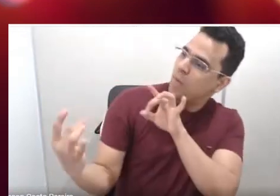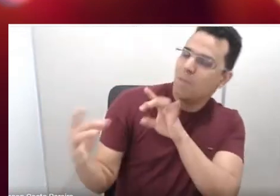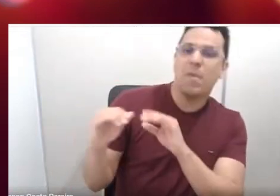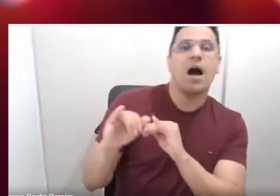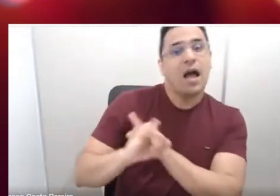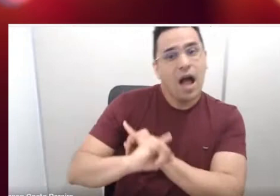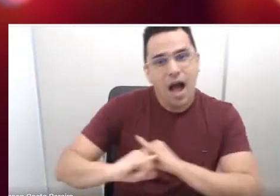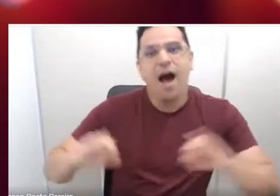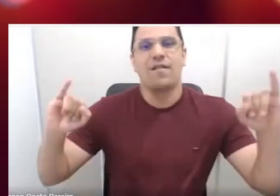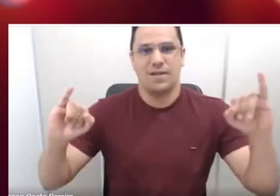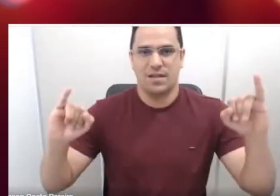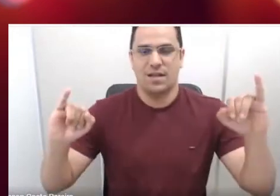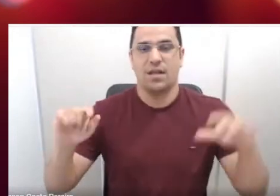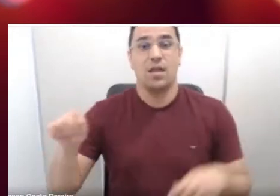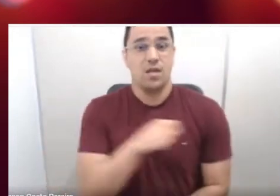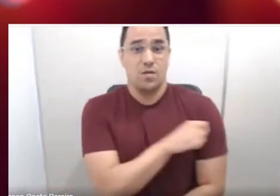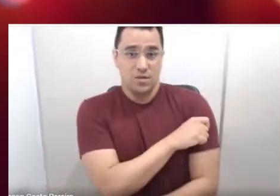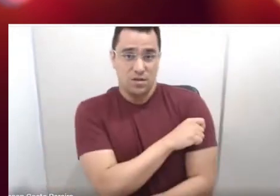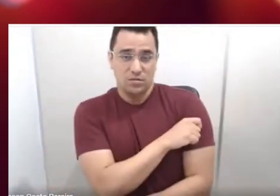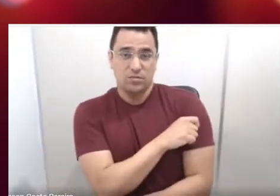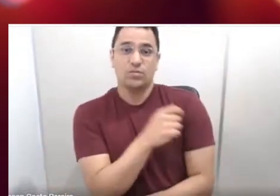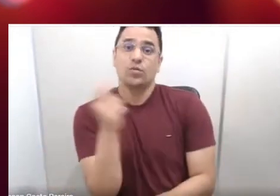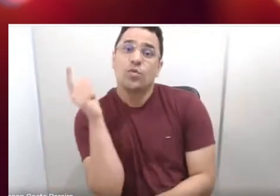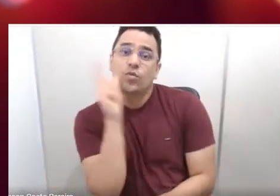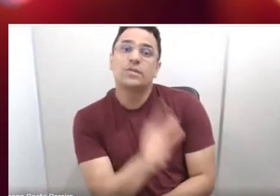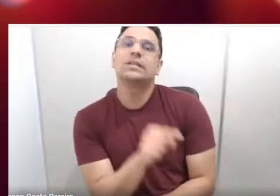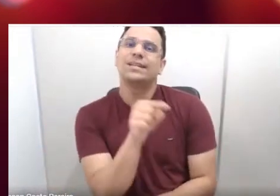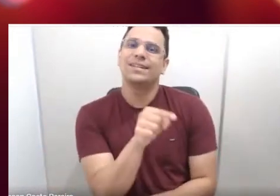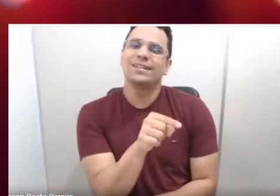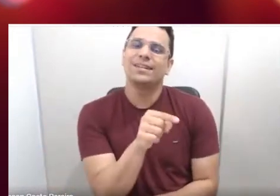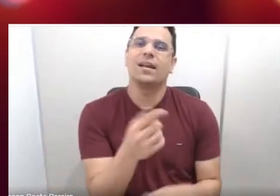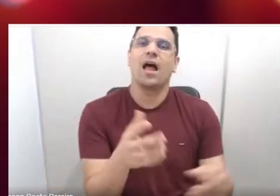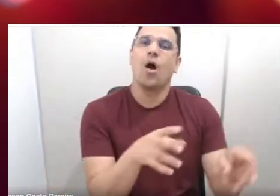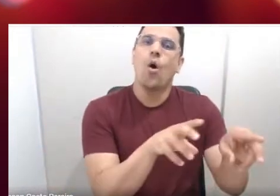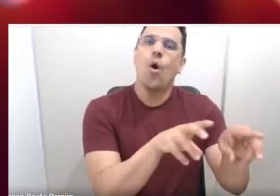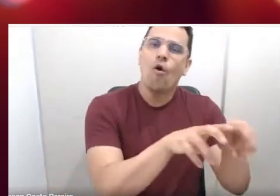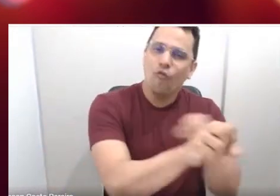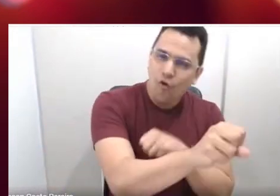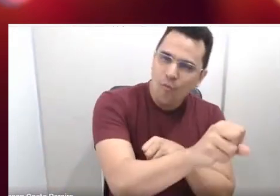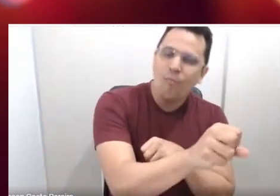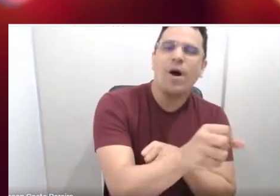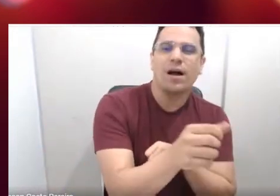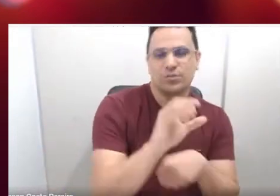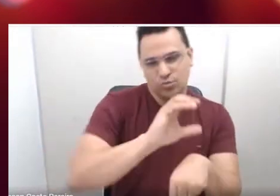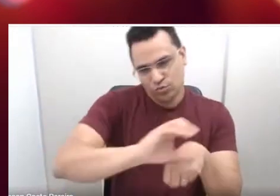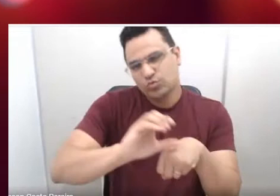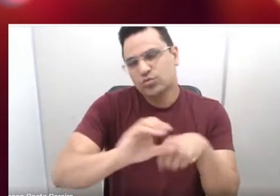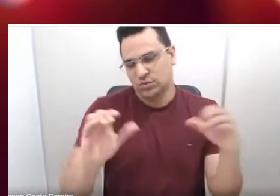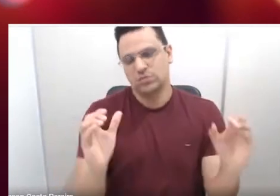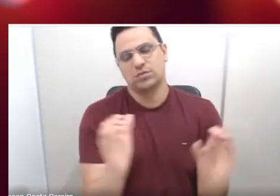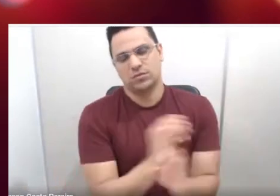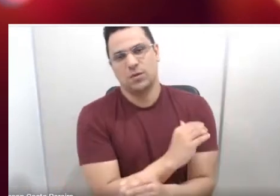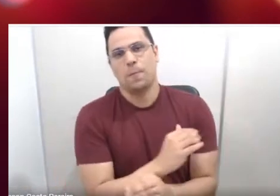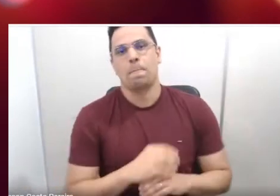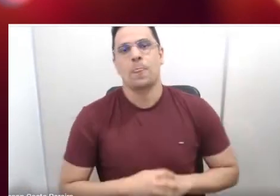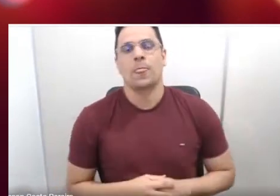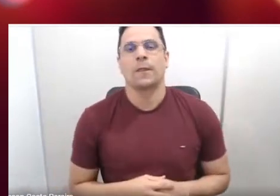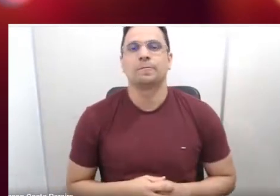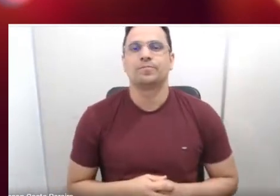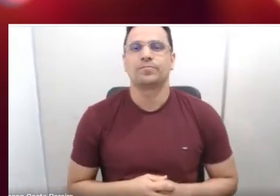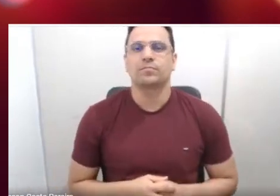muitos estudantes conseguissem concluir seus cursos dentro da universidade. Agora, do ponto de